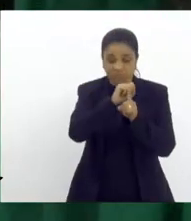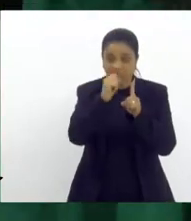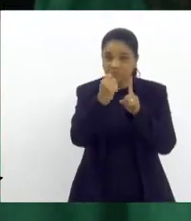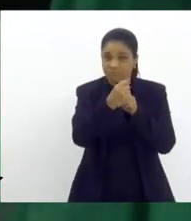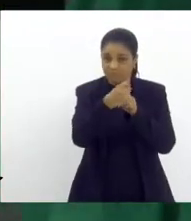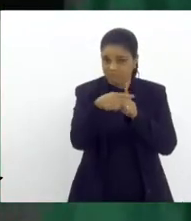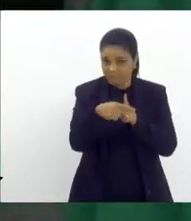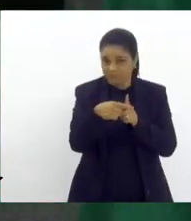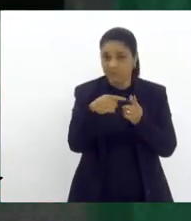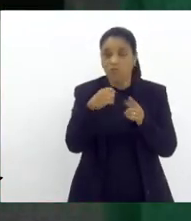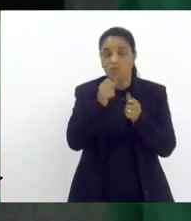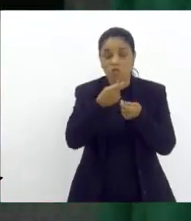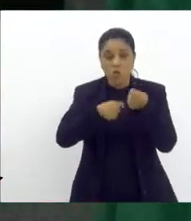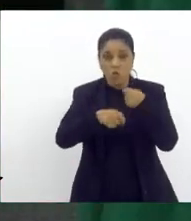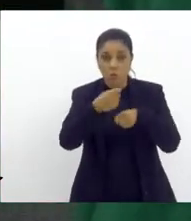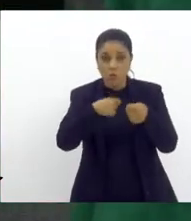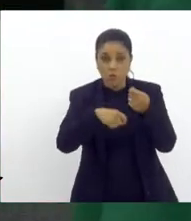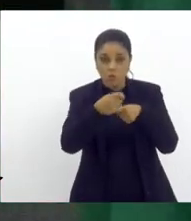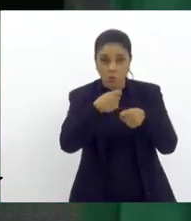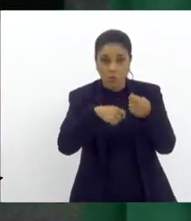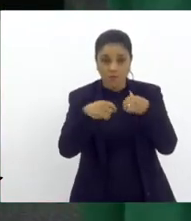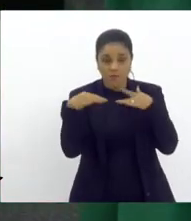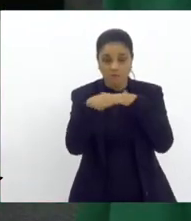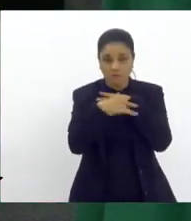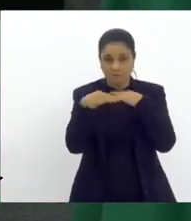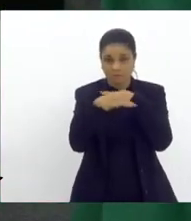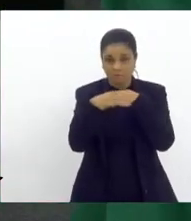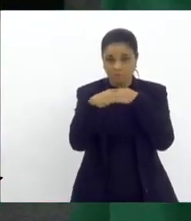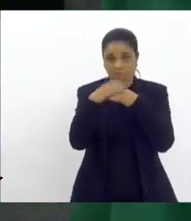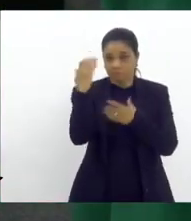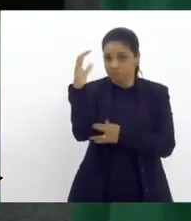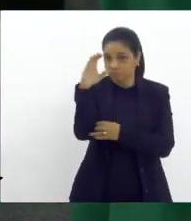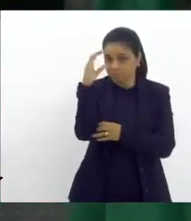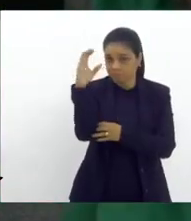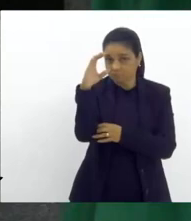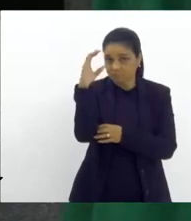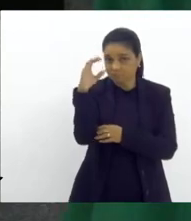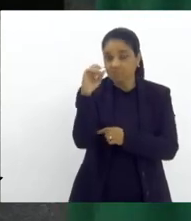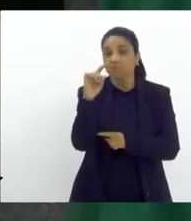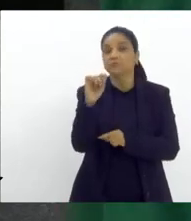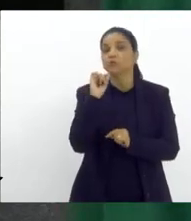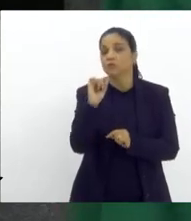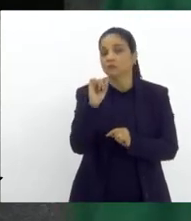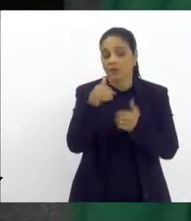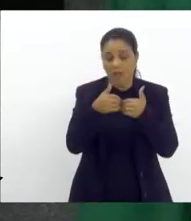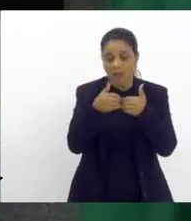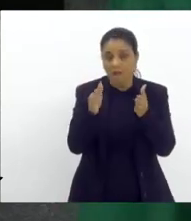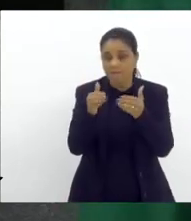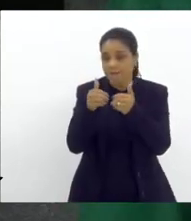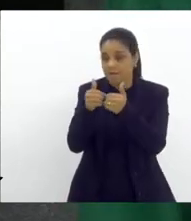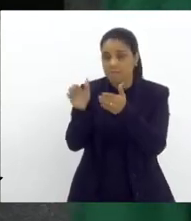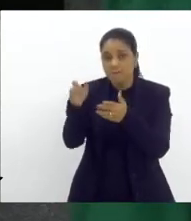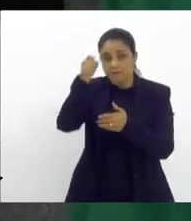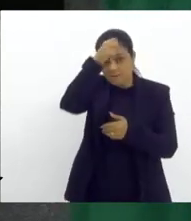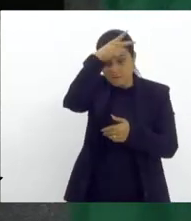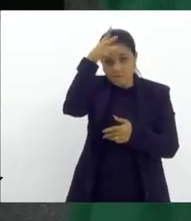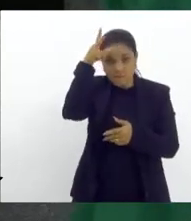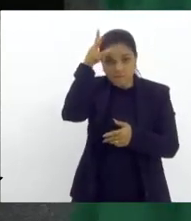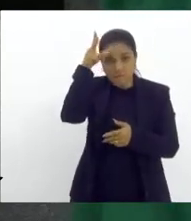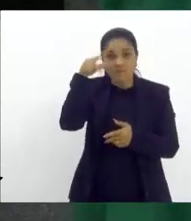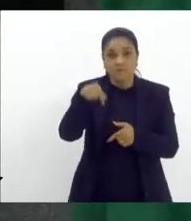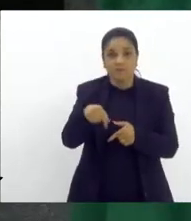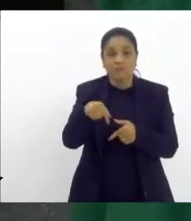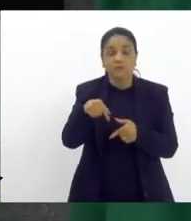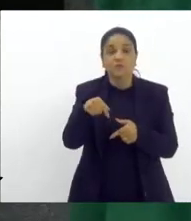e economia solidária da cidade de Niterói reabrir e municipalizar o restaurante popular